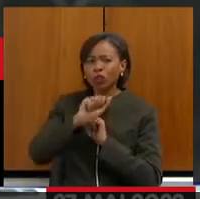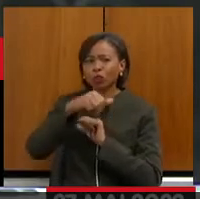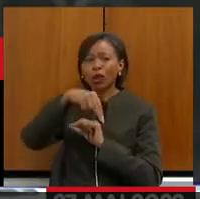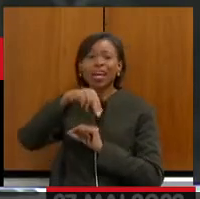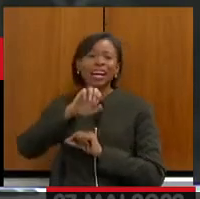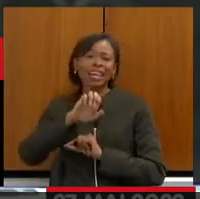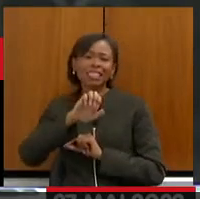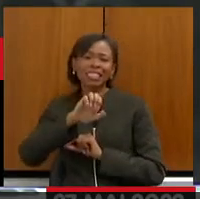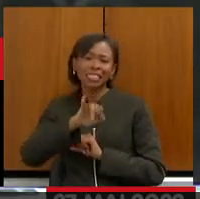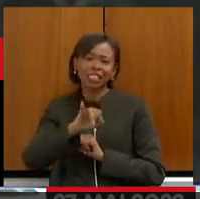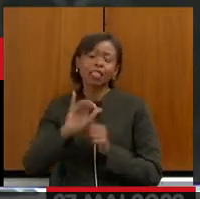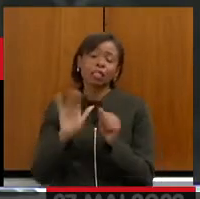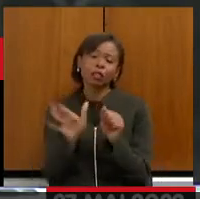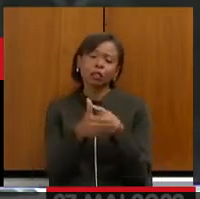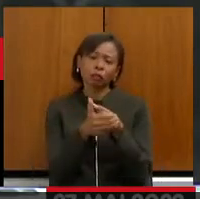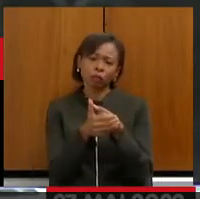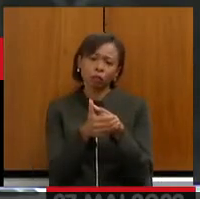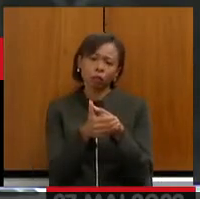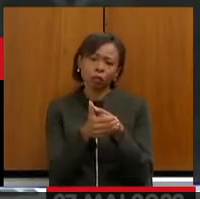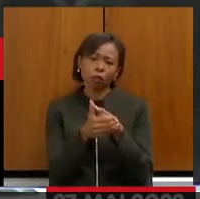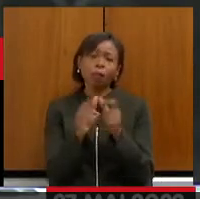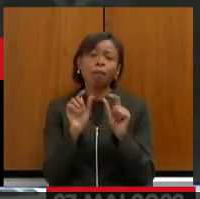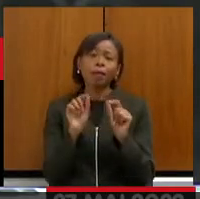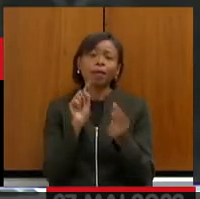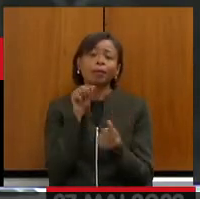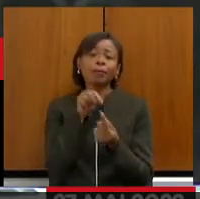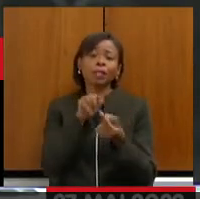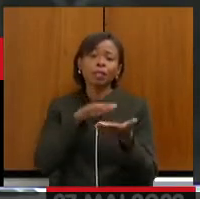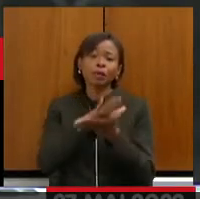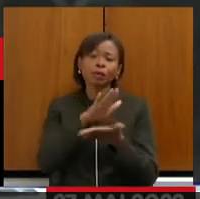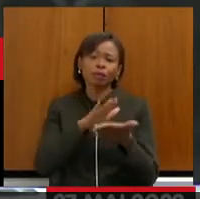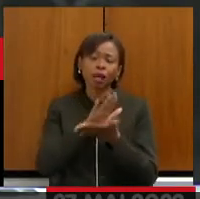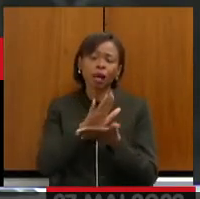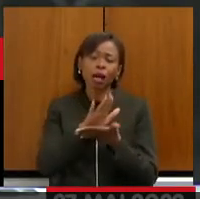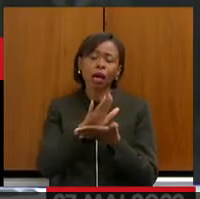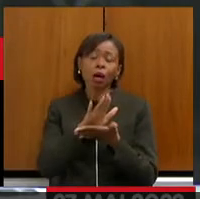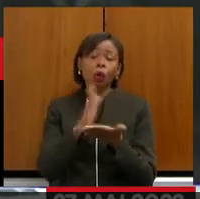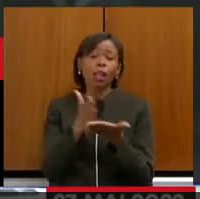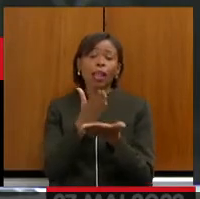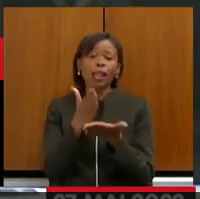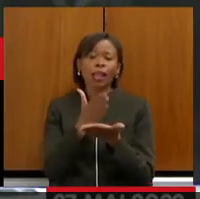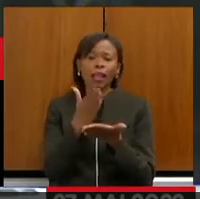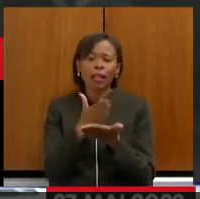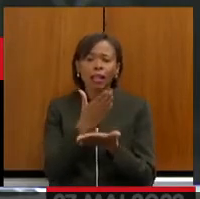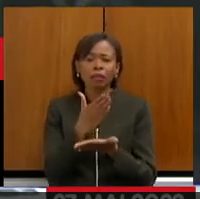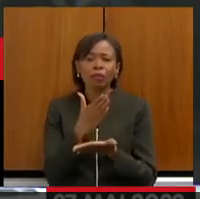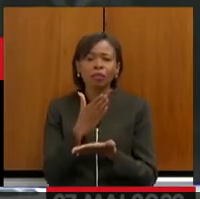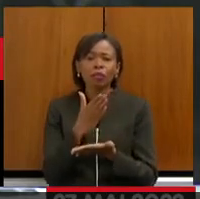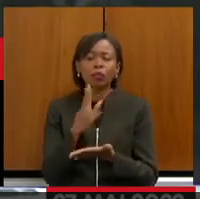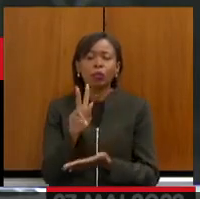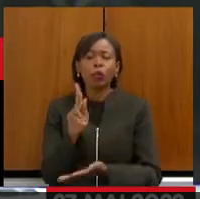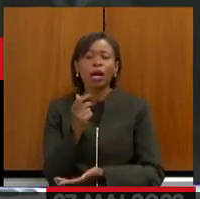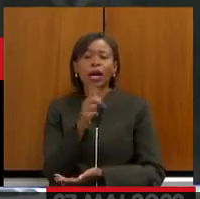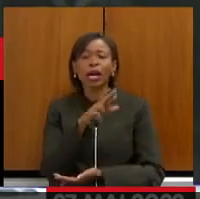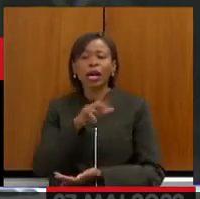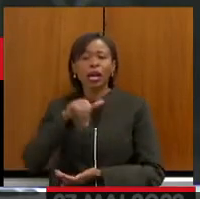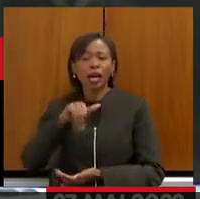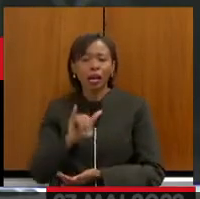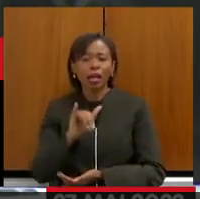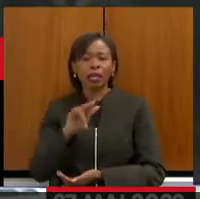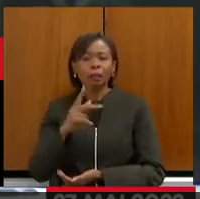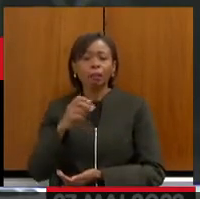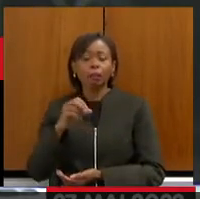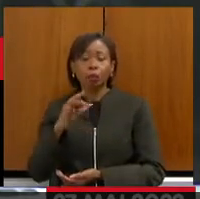para publicar seus livros da série Harry Potter e l James autora de